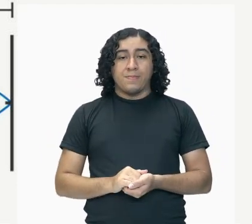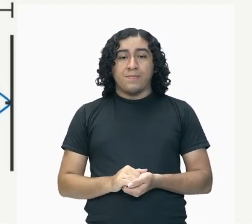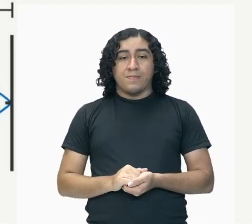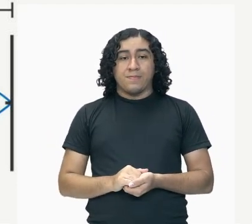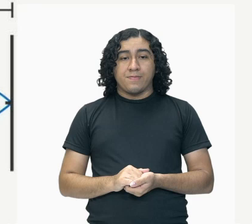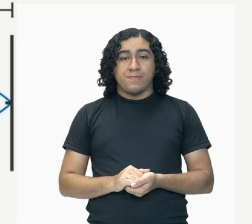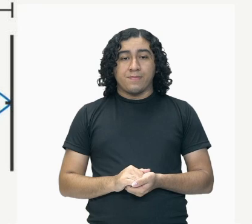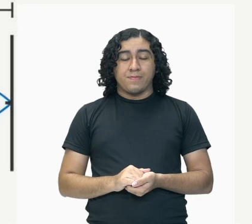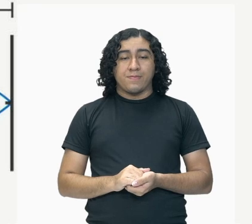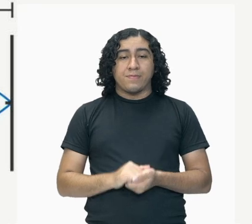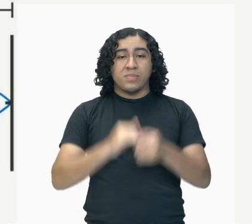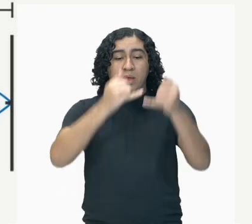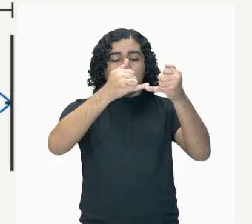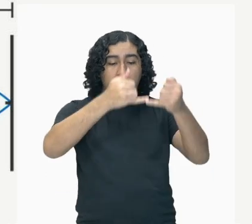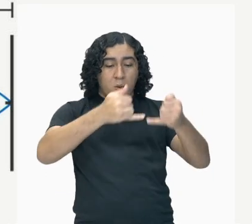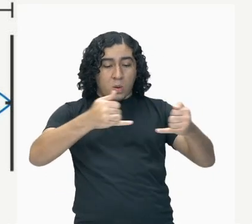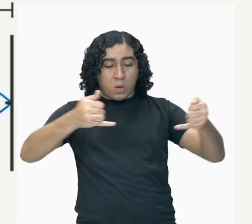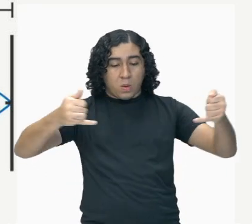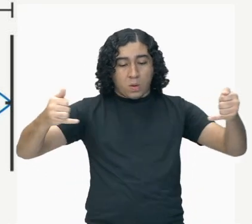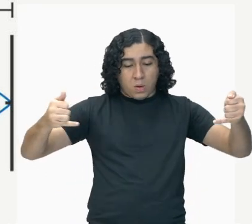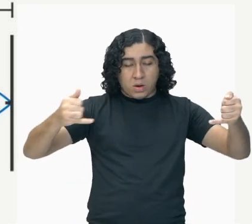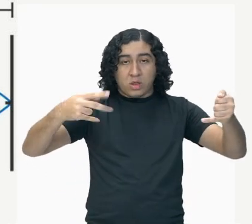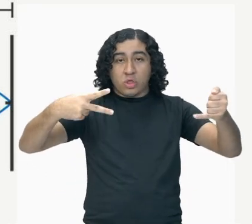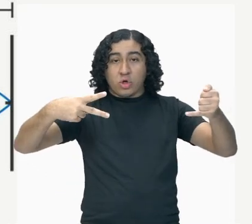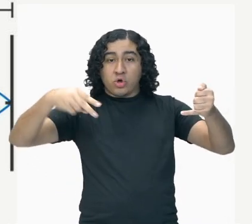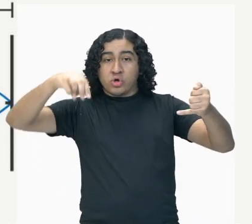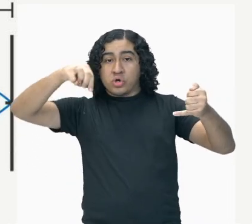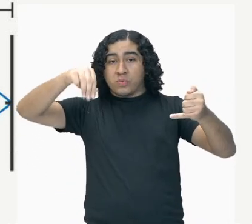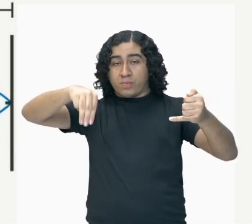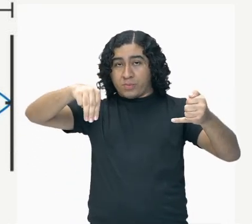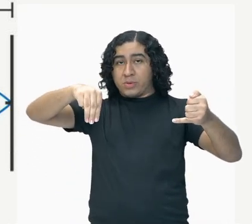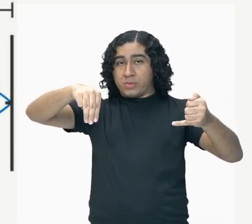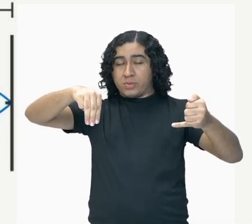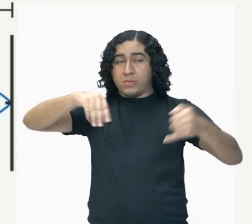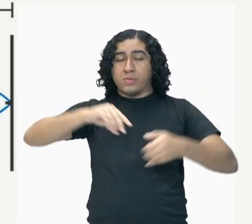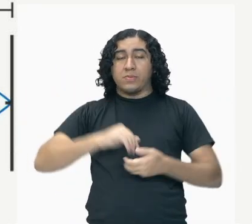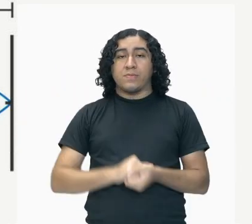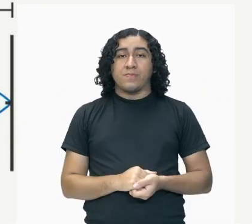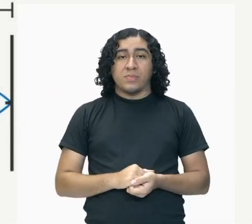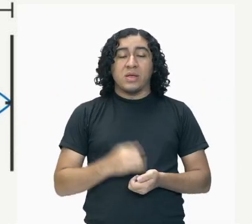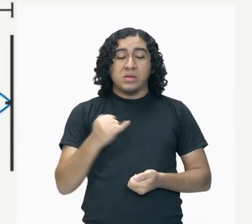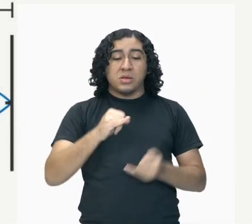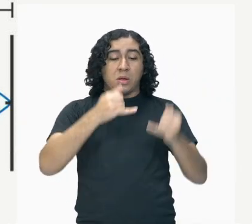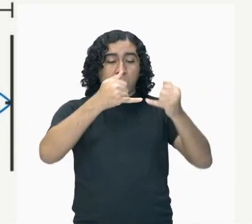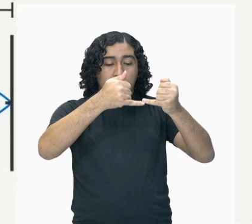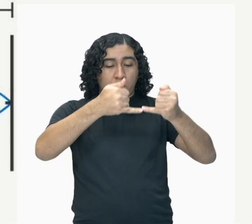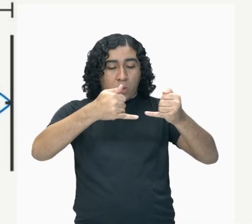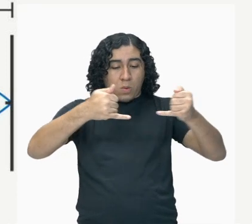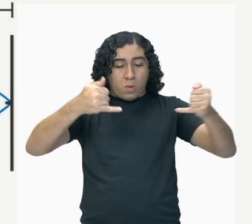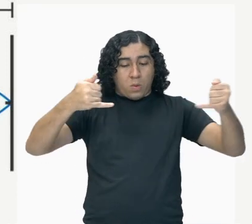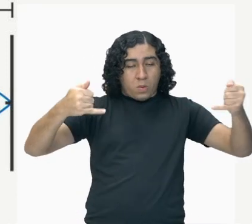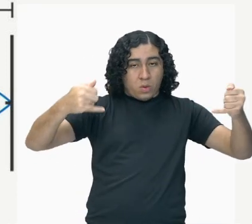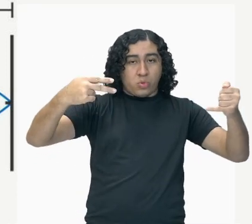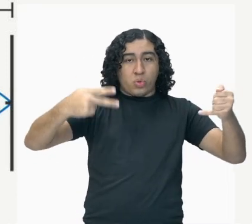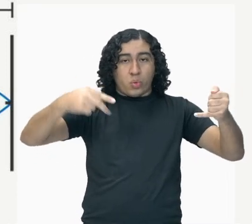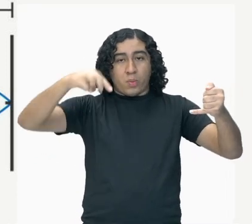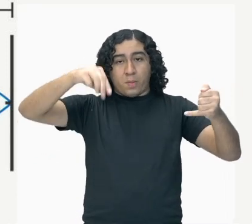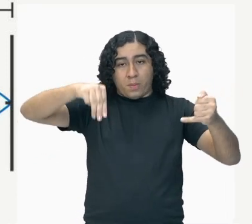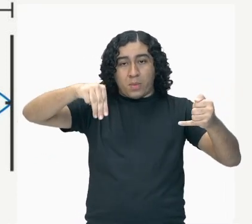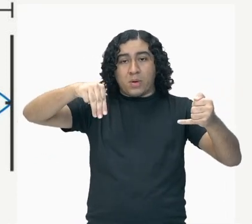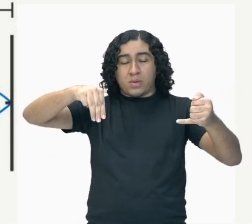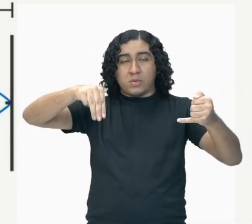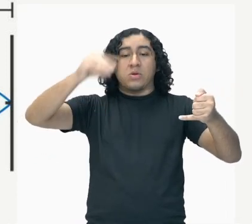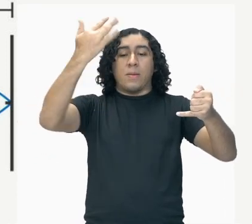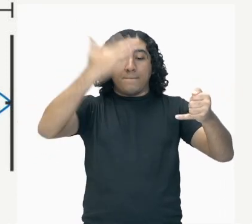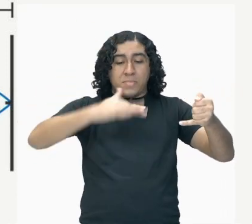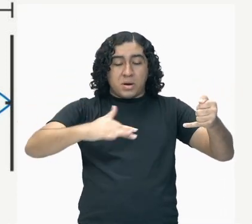comprimento da corda é de 2 m então se o comprimento da corda é 2 m e esta vibra no